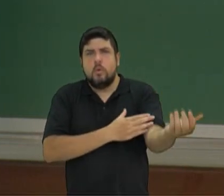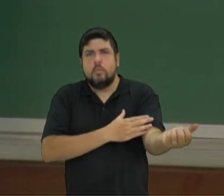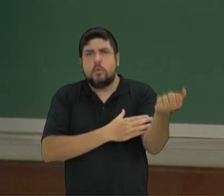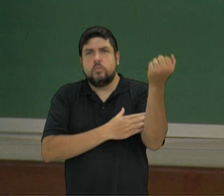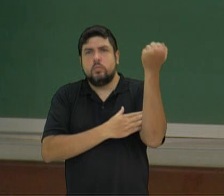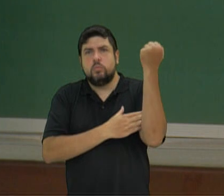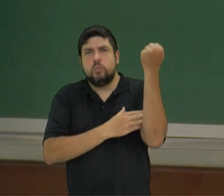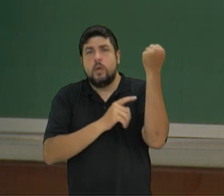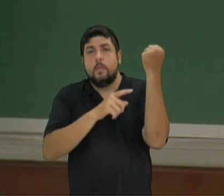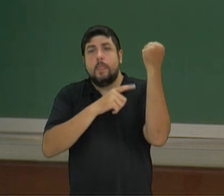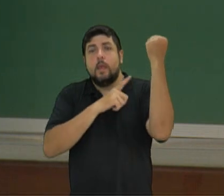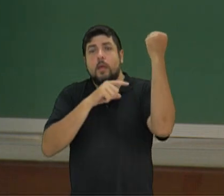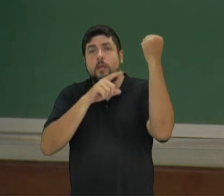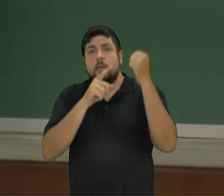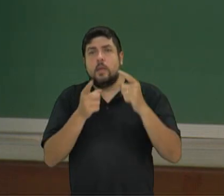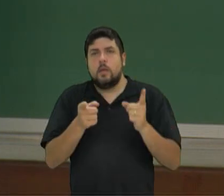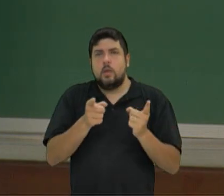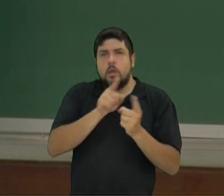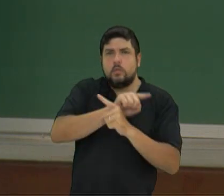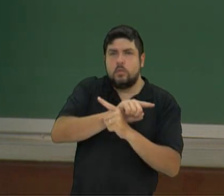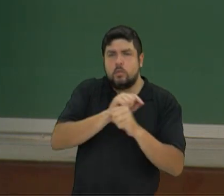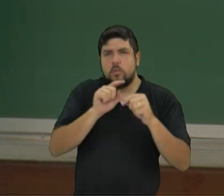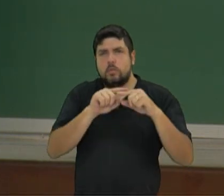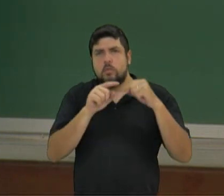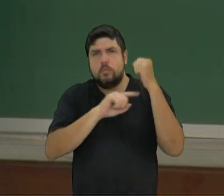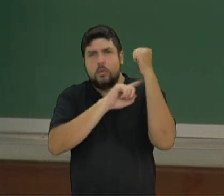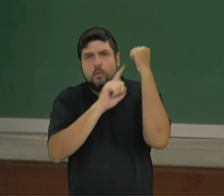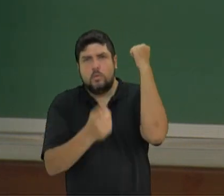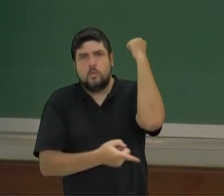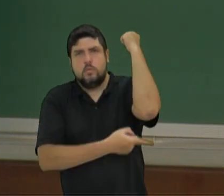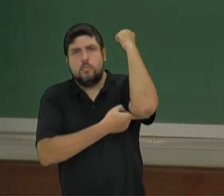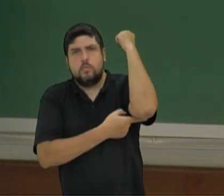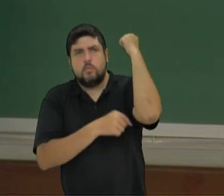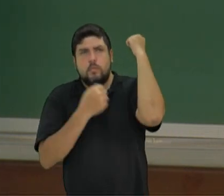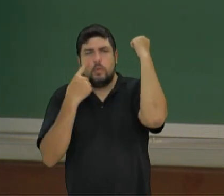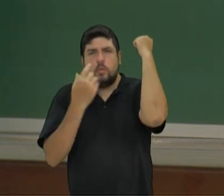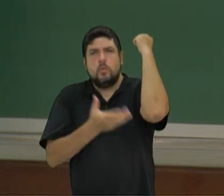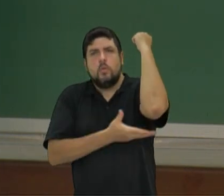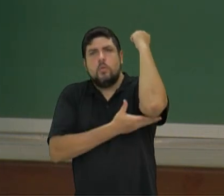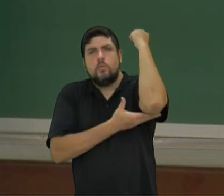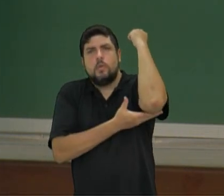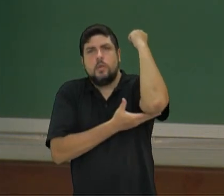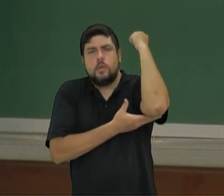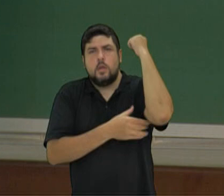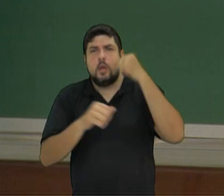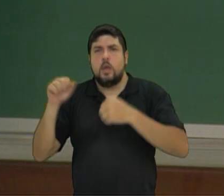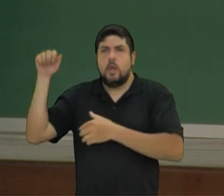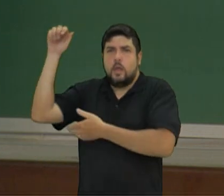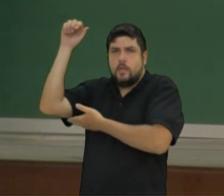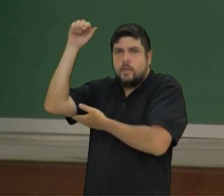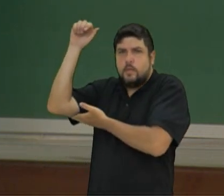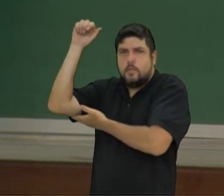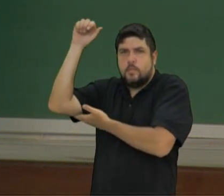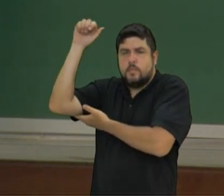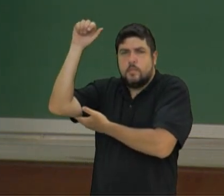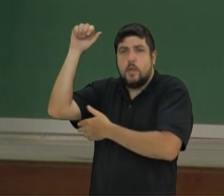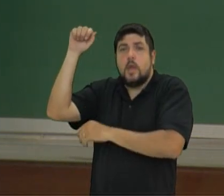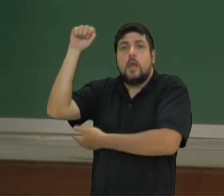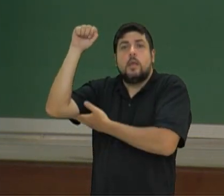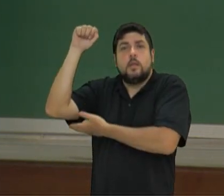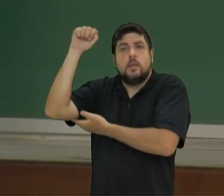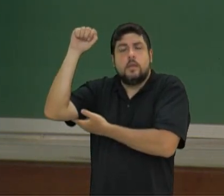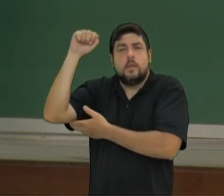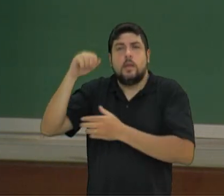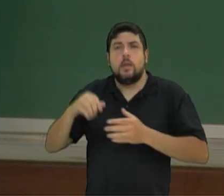músculo antagônico que faz ao contrário dele. Eu já falei isso, que é o tríceps, que fica aqui embaixo. Ele não